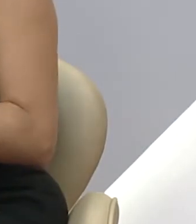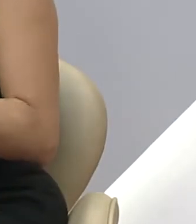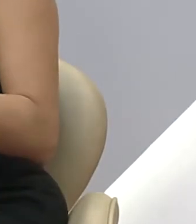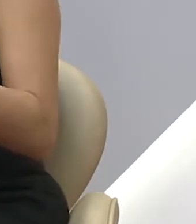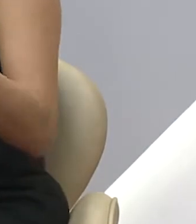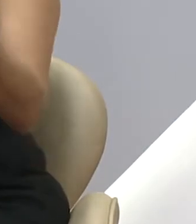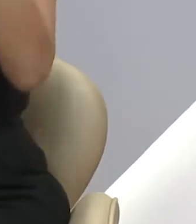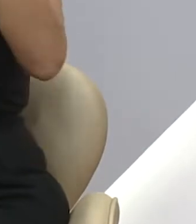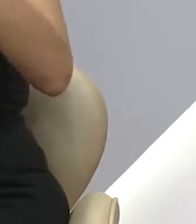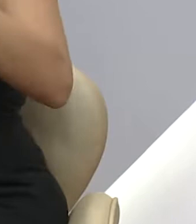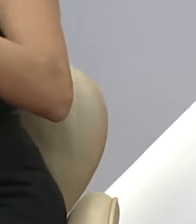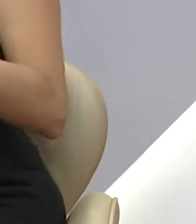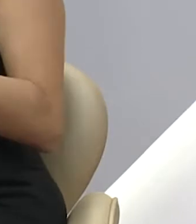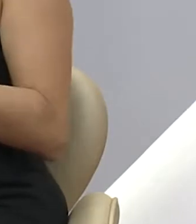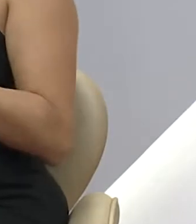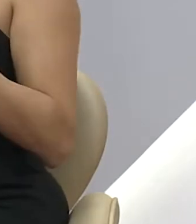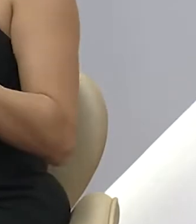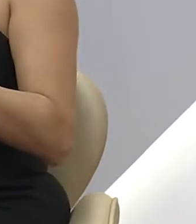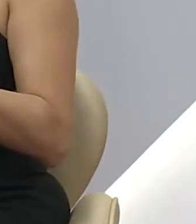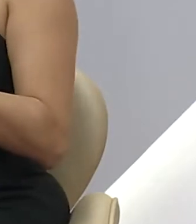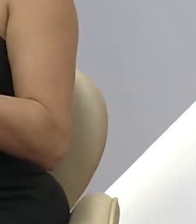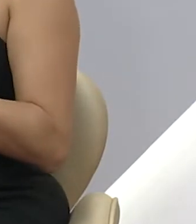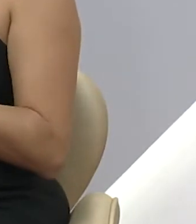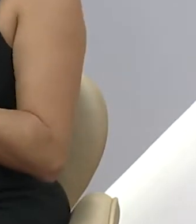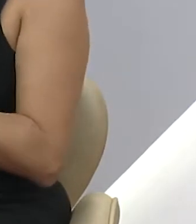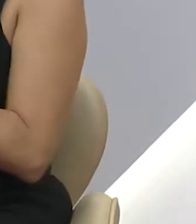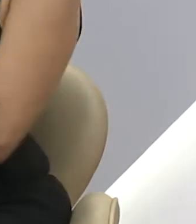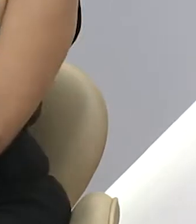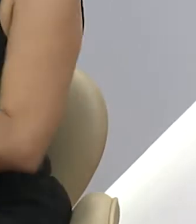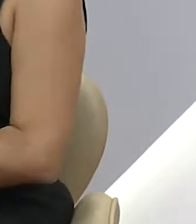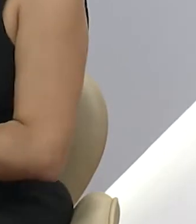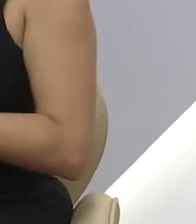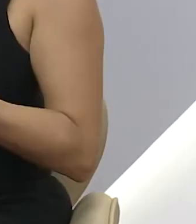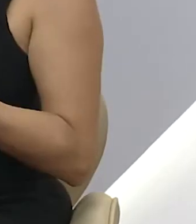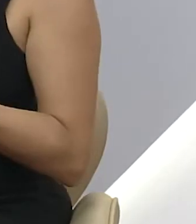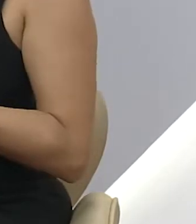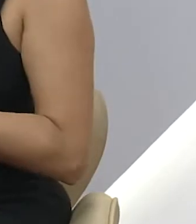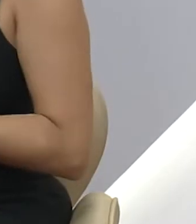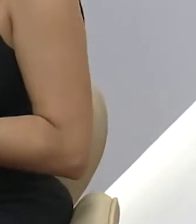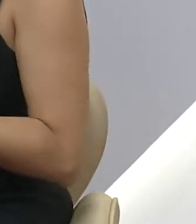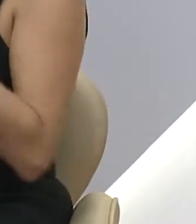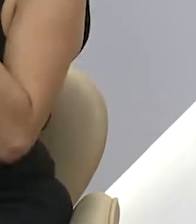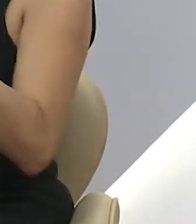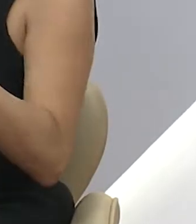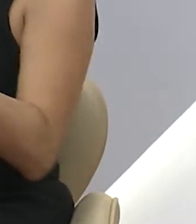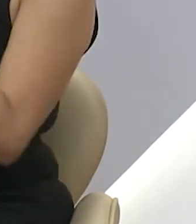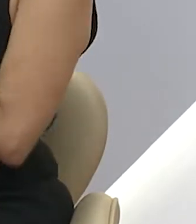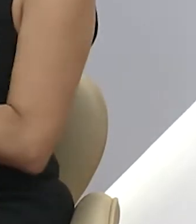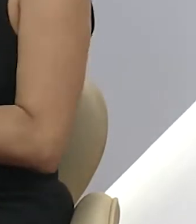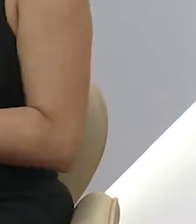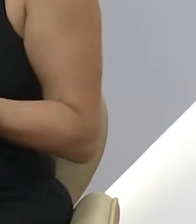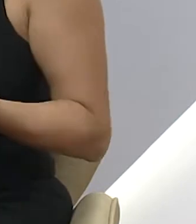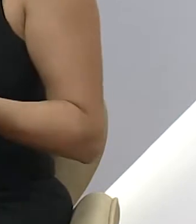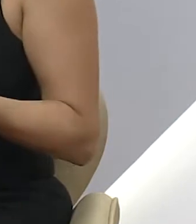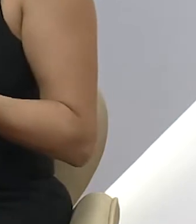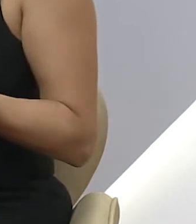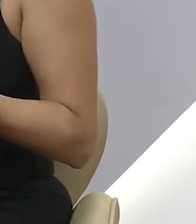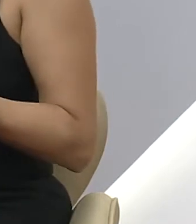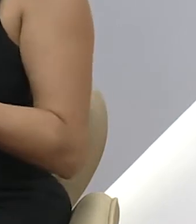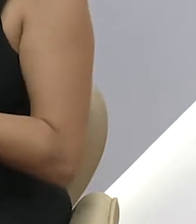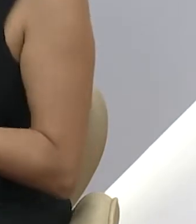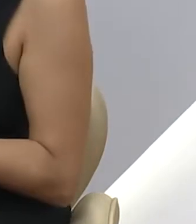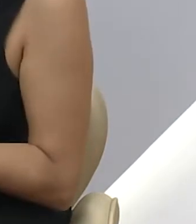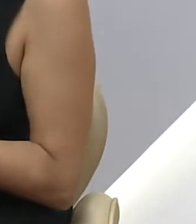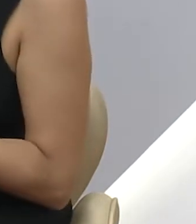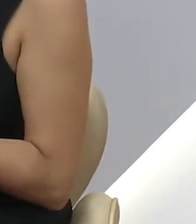pessoas surdas, porque ainda existe um olhar para os surdos como se ele fosse uma pessoa deficiente, mas